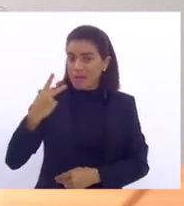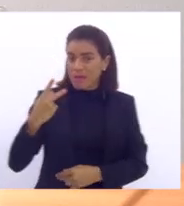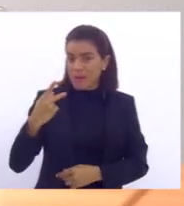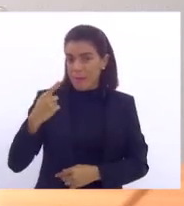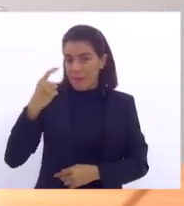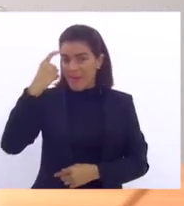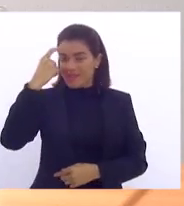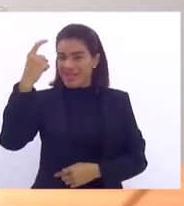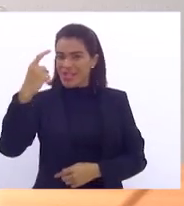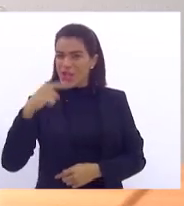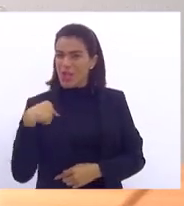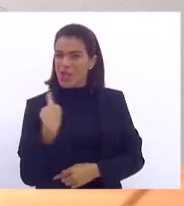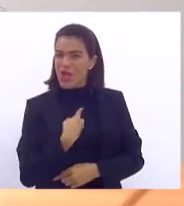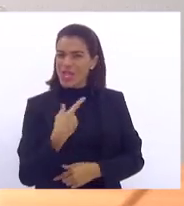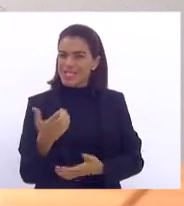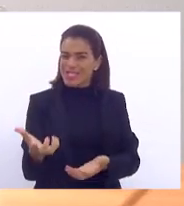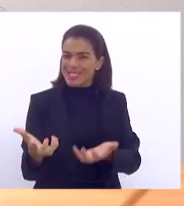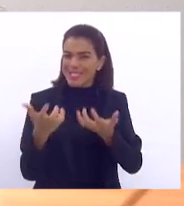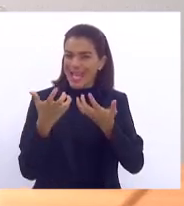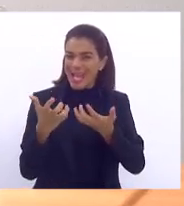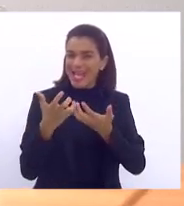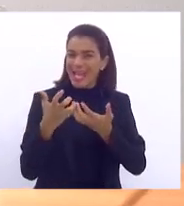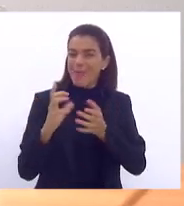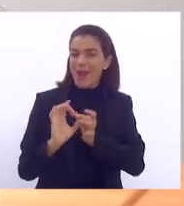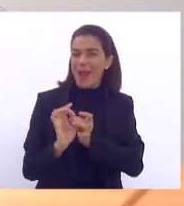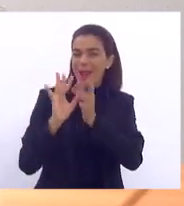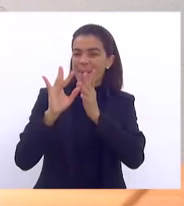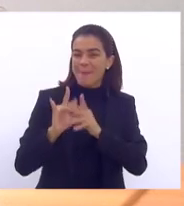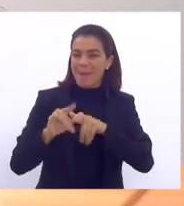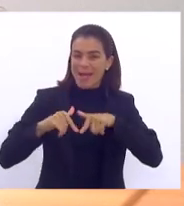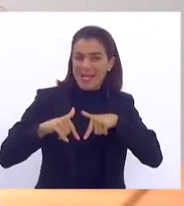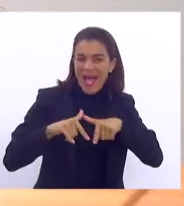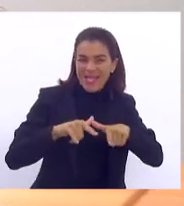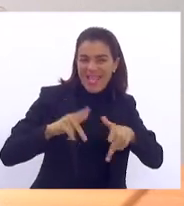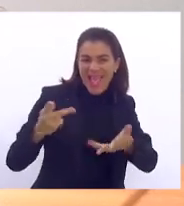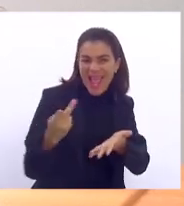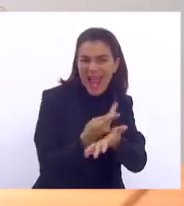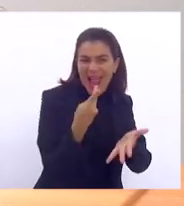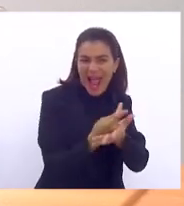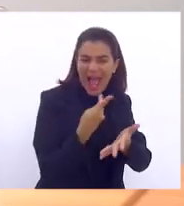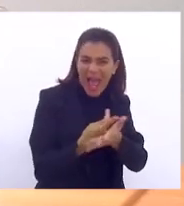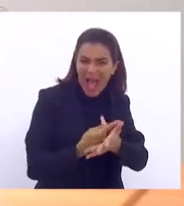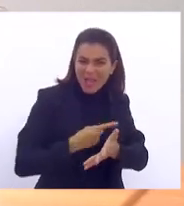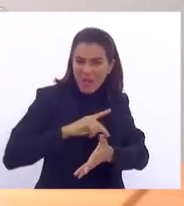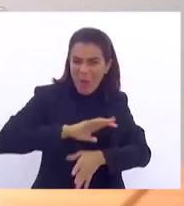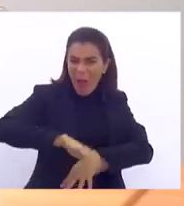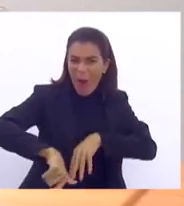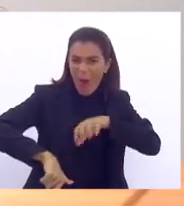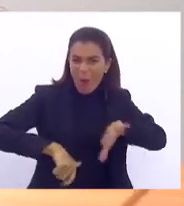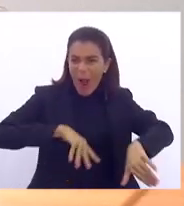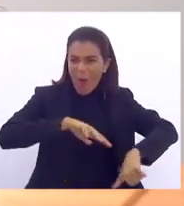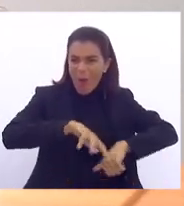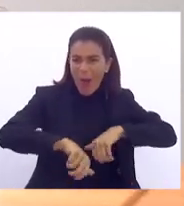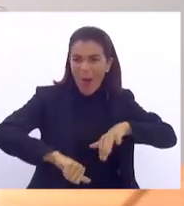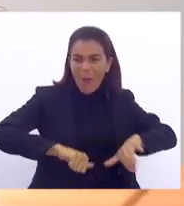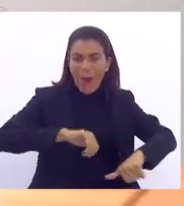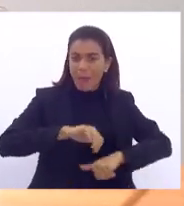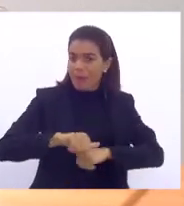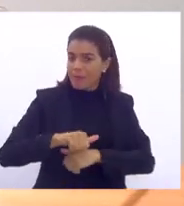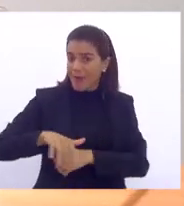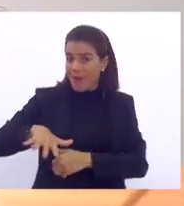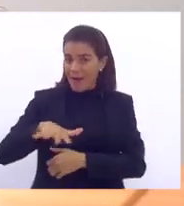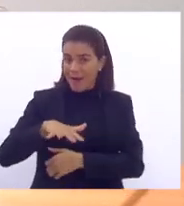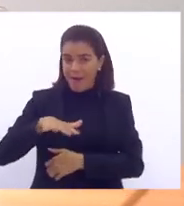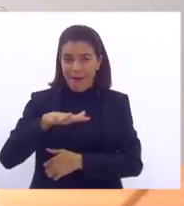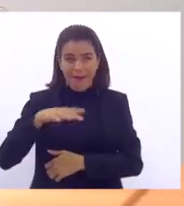nós queremos legitimidade para fazer coisa errada que é um é é algo totalmente distorcido o direito não